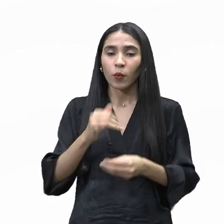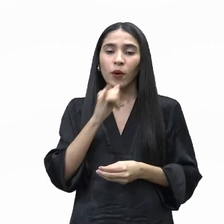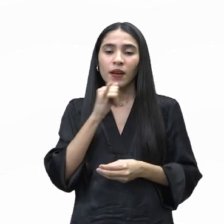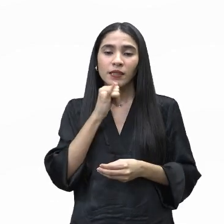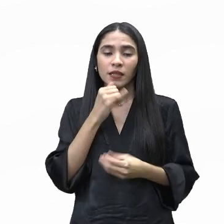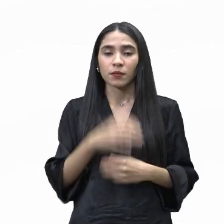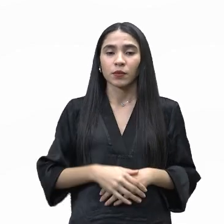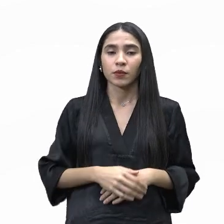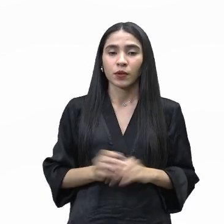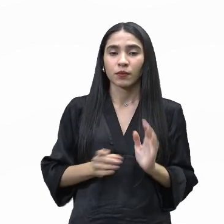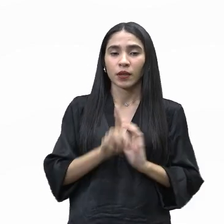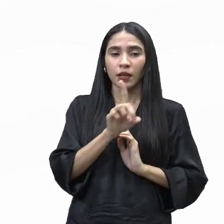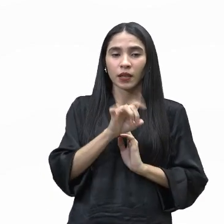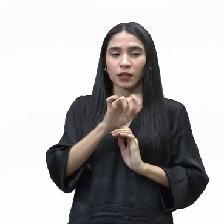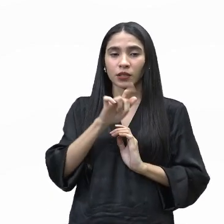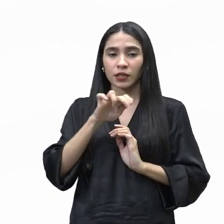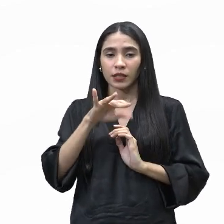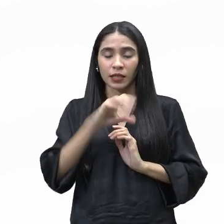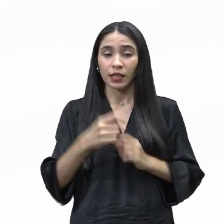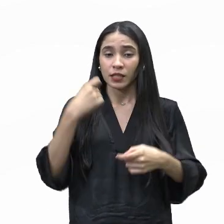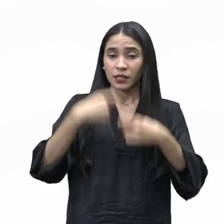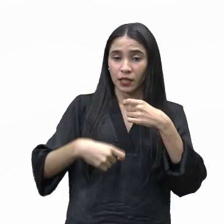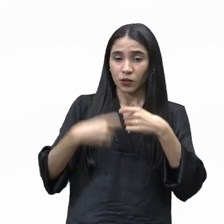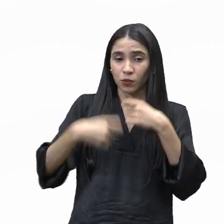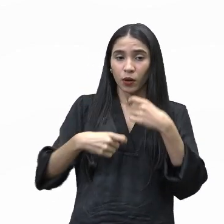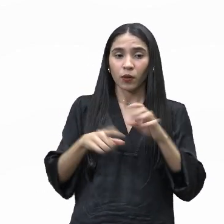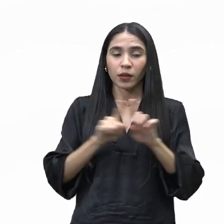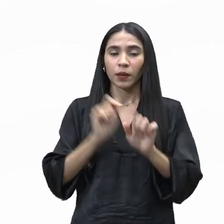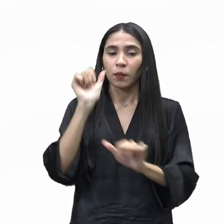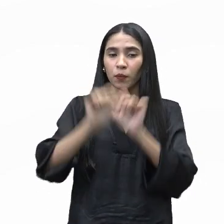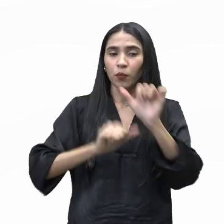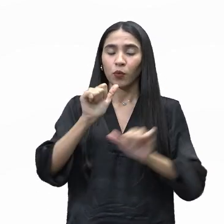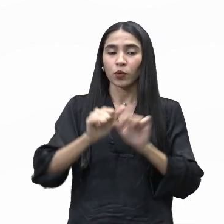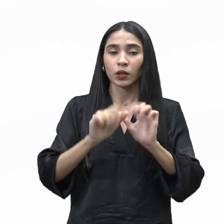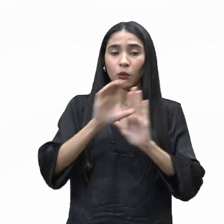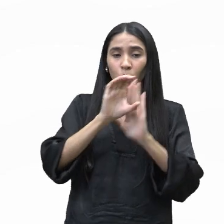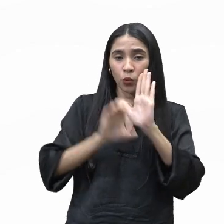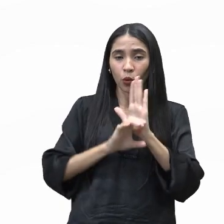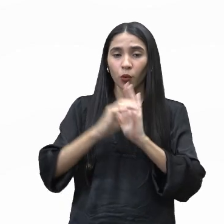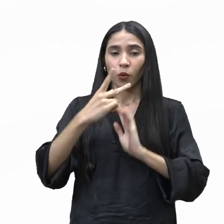a dignidade sexual e altera o Código Penal de